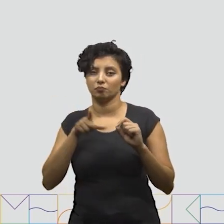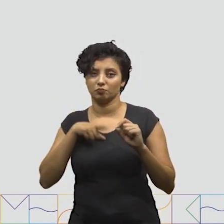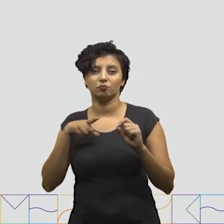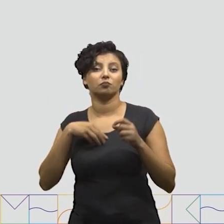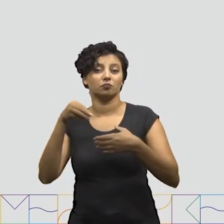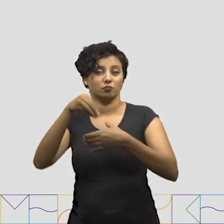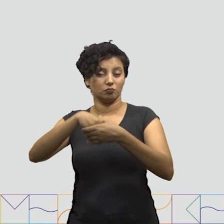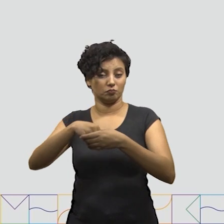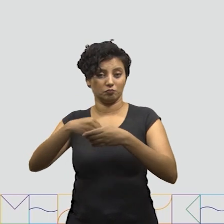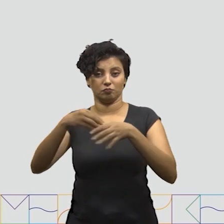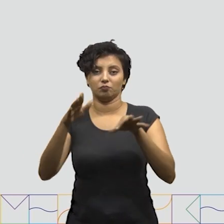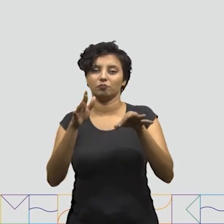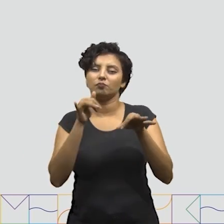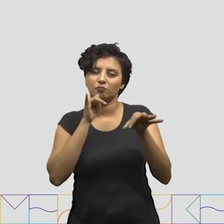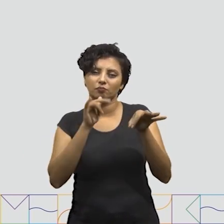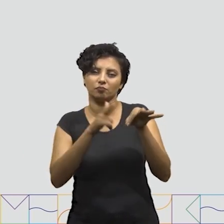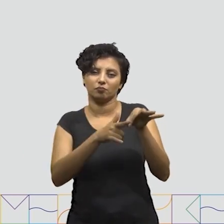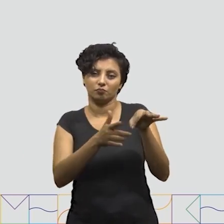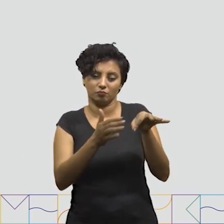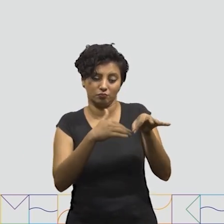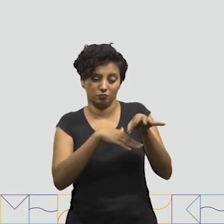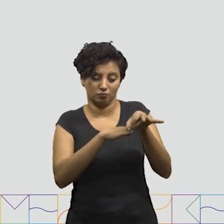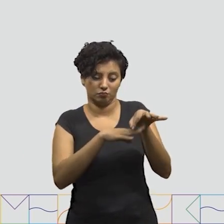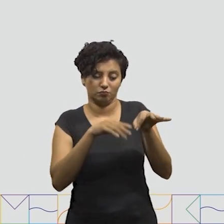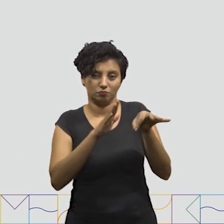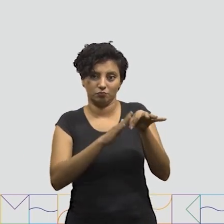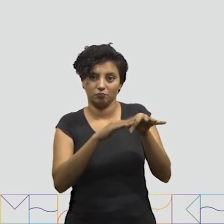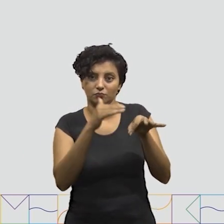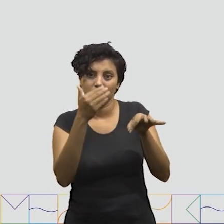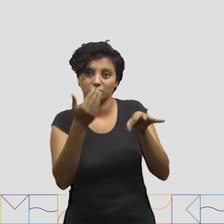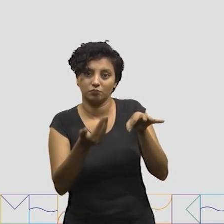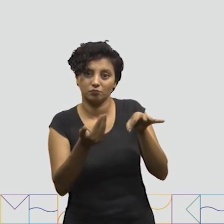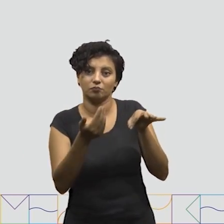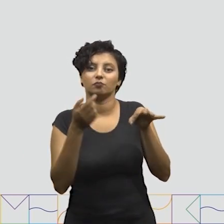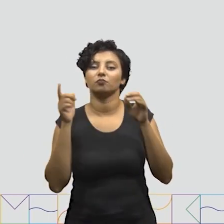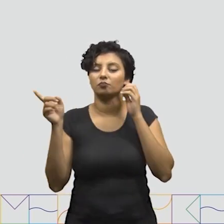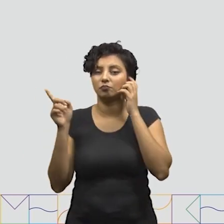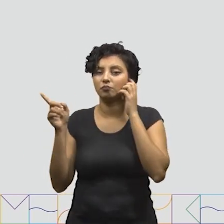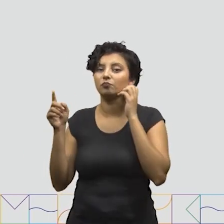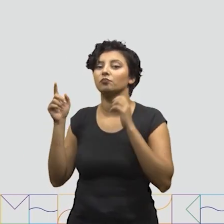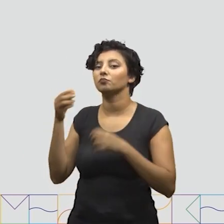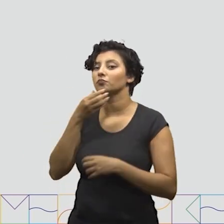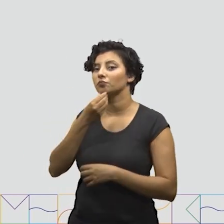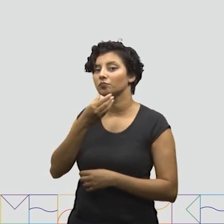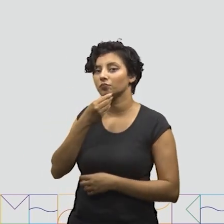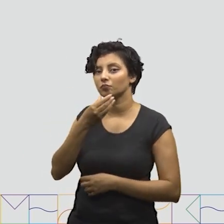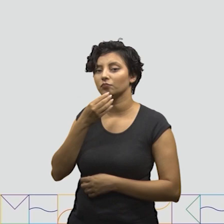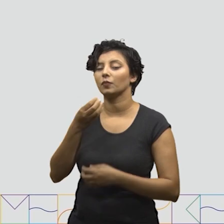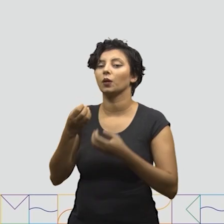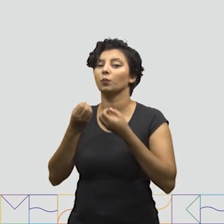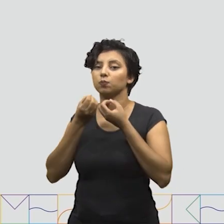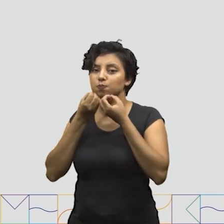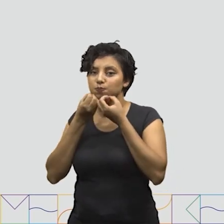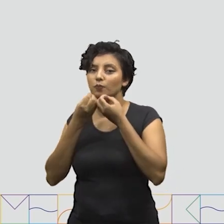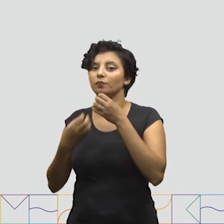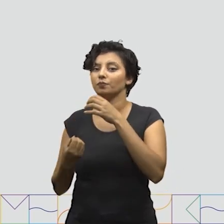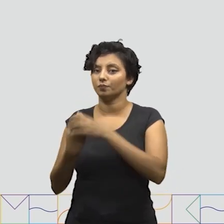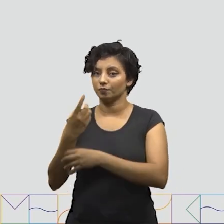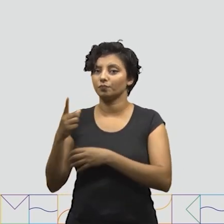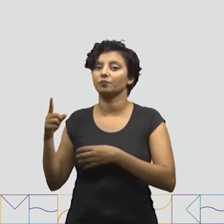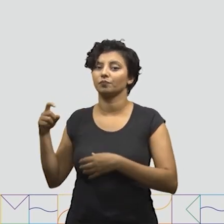que eles são formados por órgãos internos e externos. Aprendemos que a gônada masculina é o testículo, que